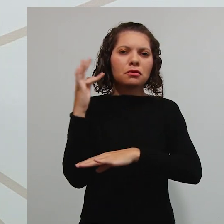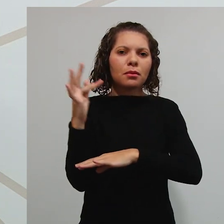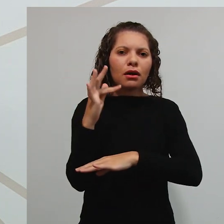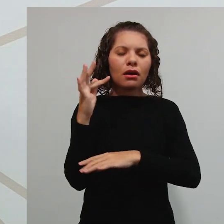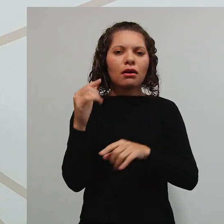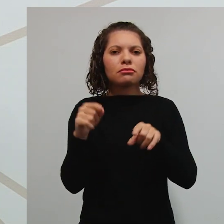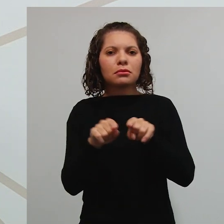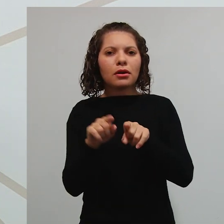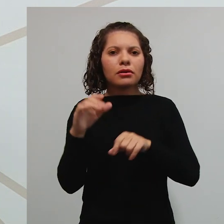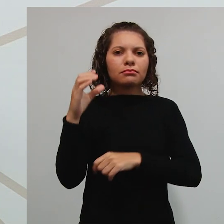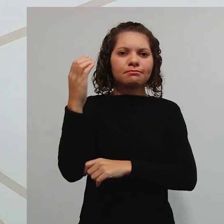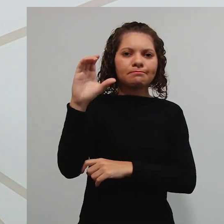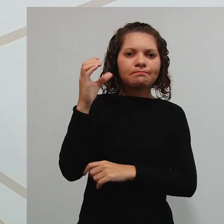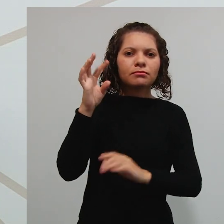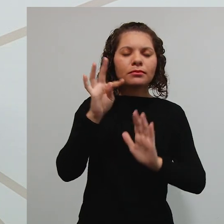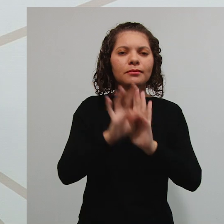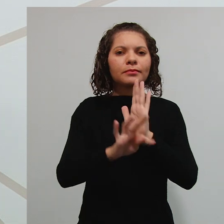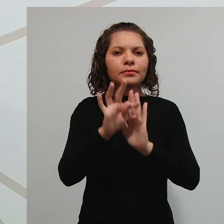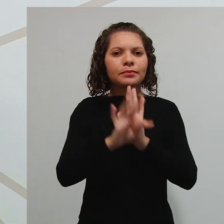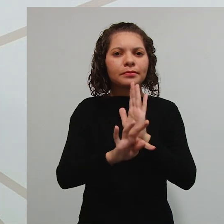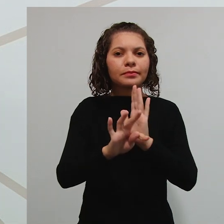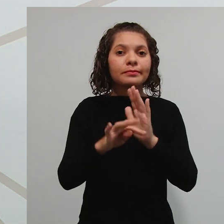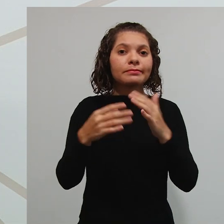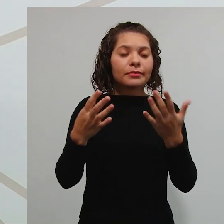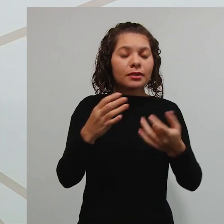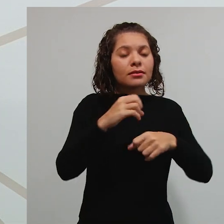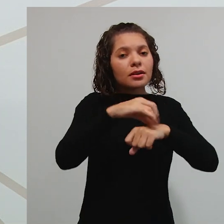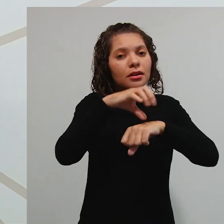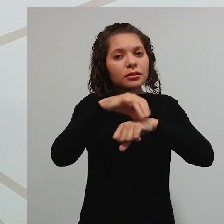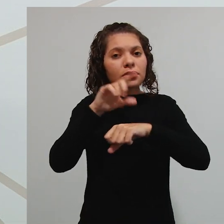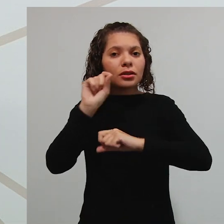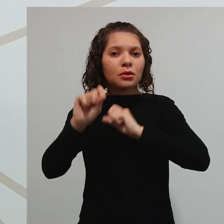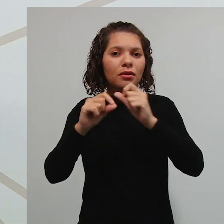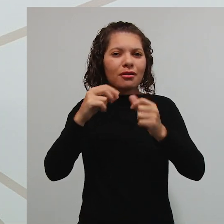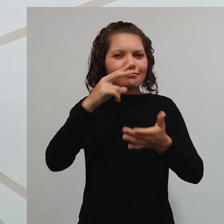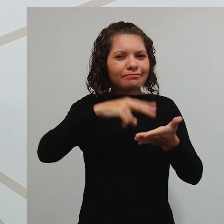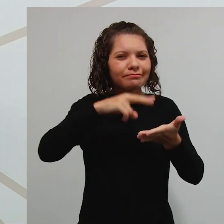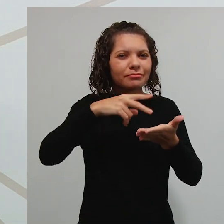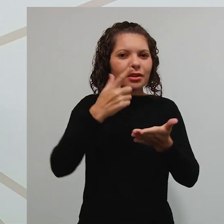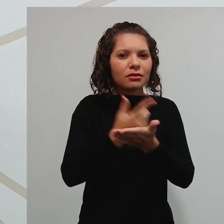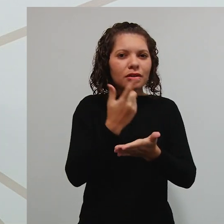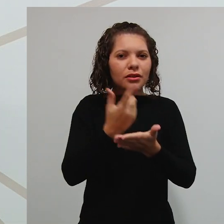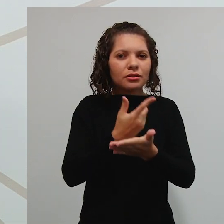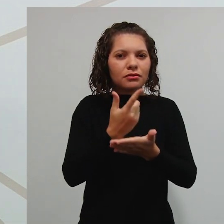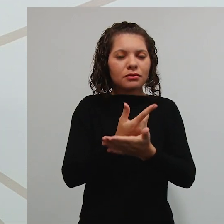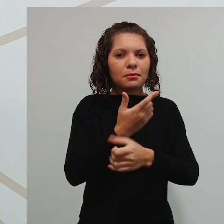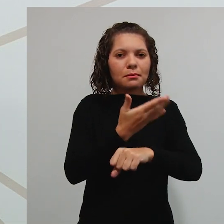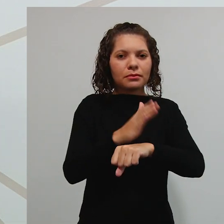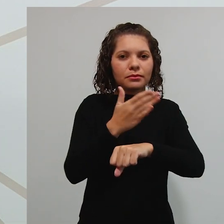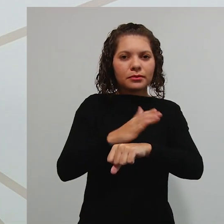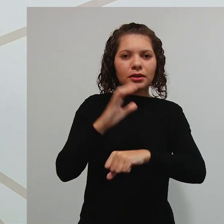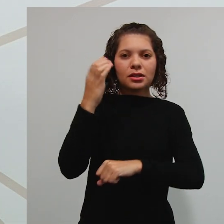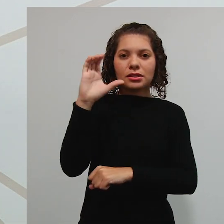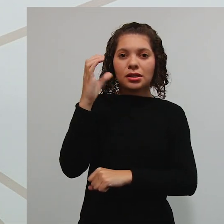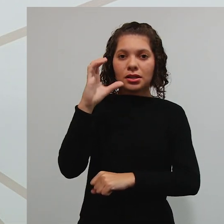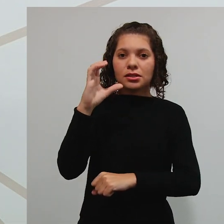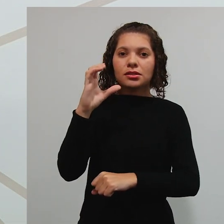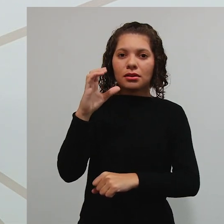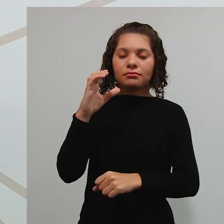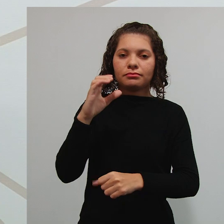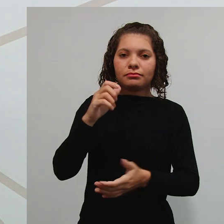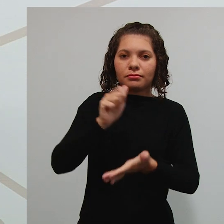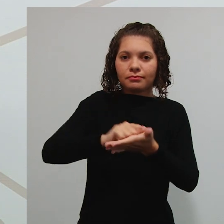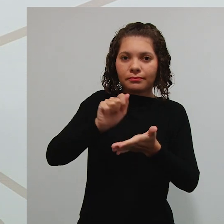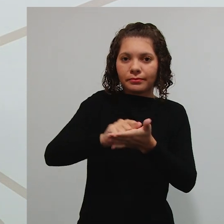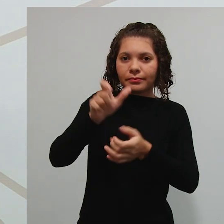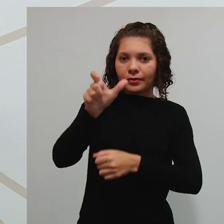e cientificidade a um texto, a nossa sugestão é o livro Praticar Ciência, do Pedro Demo, que está disponível